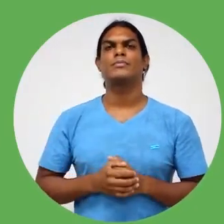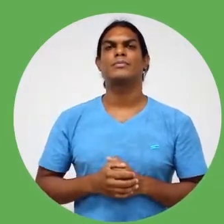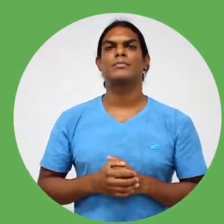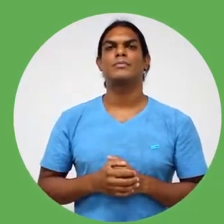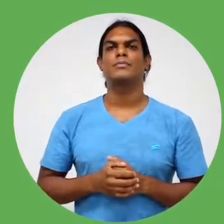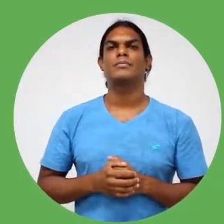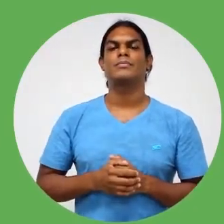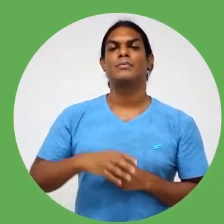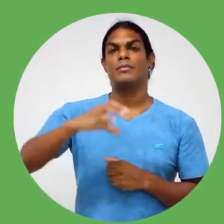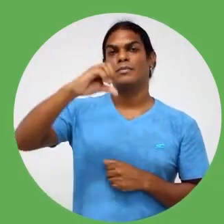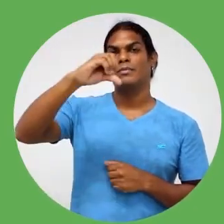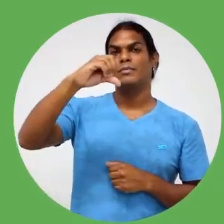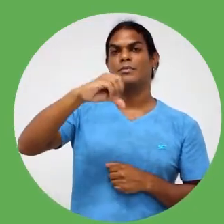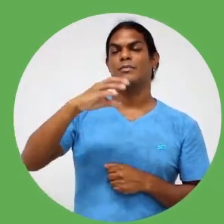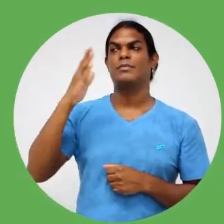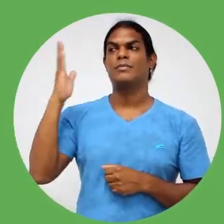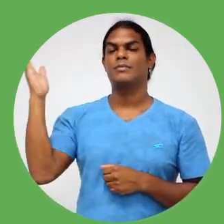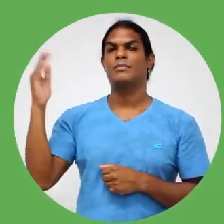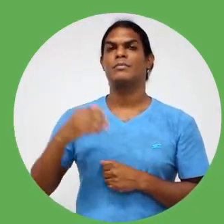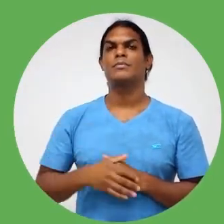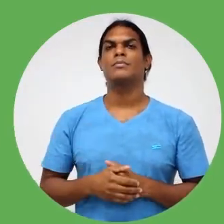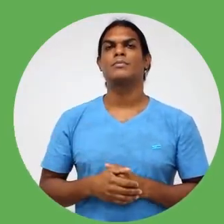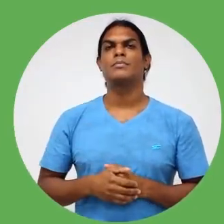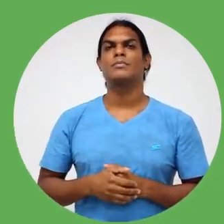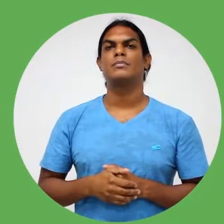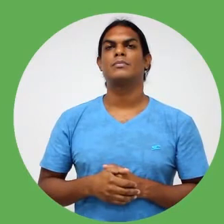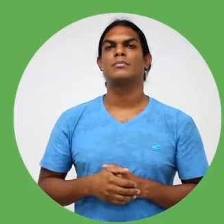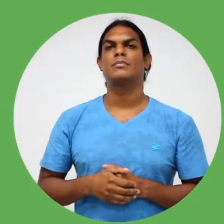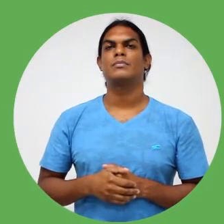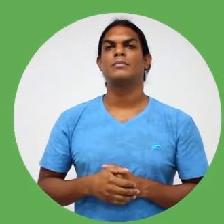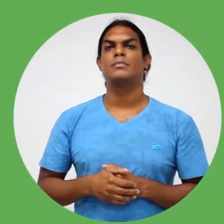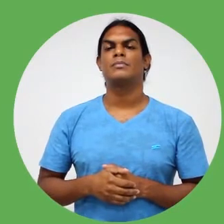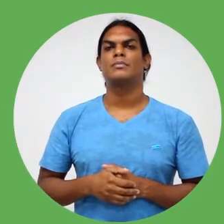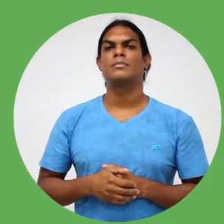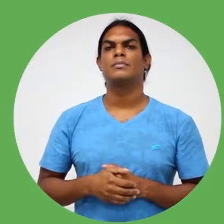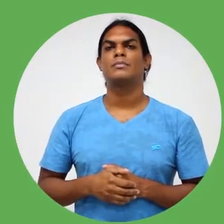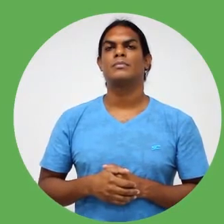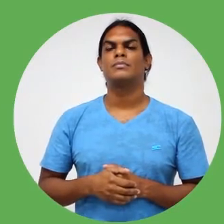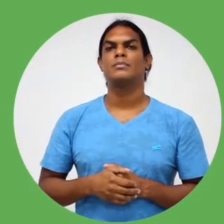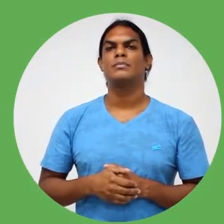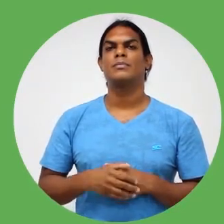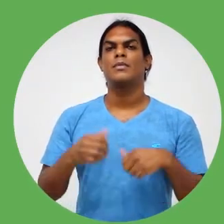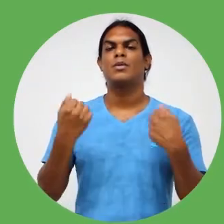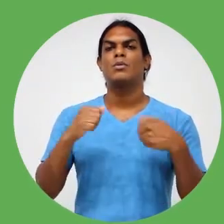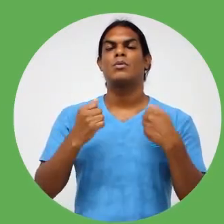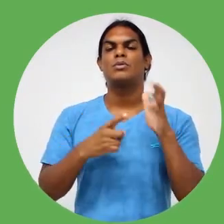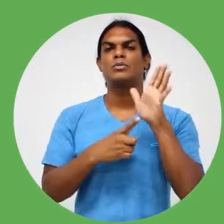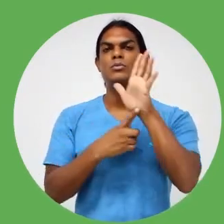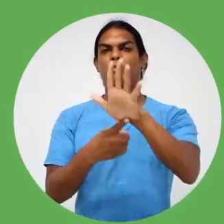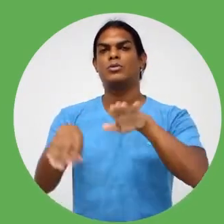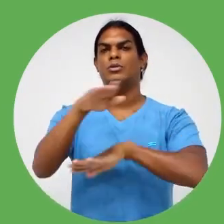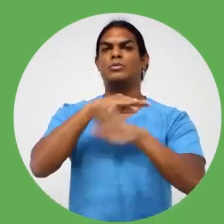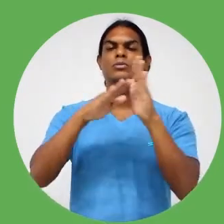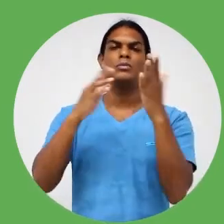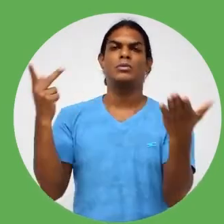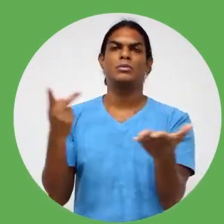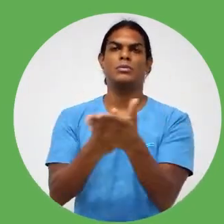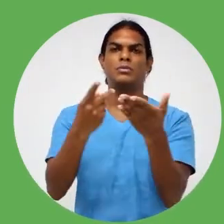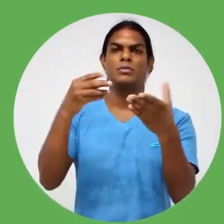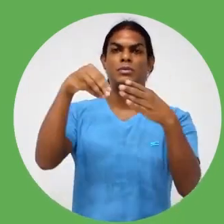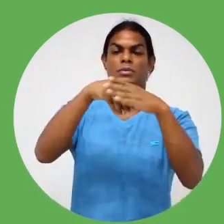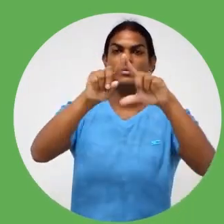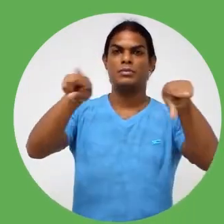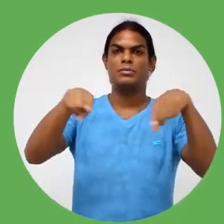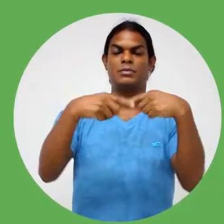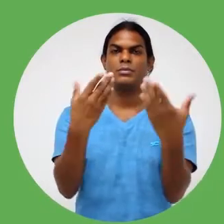Ponto 9, encenações. Eu posso documentar as encenações acontecidas em sala de aula. E o ponto 10, eu